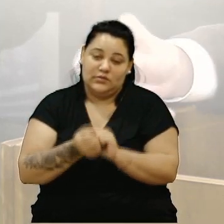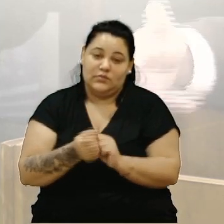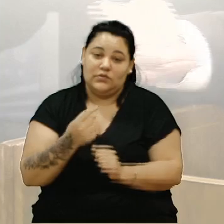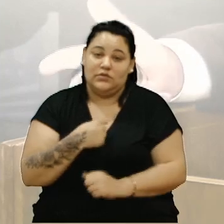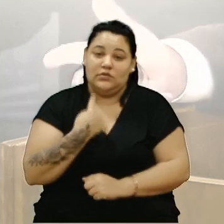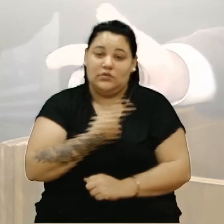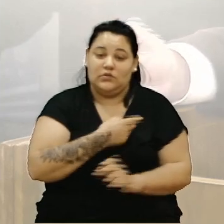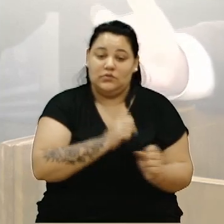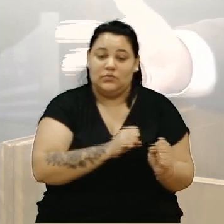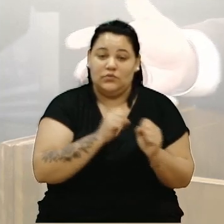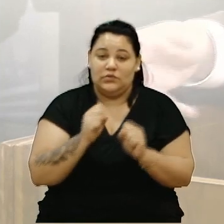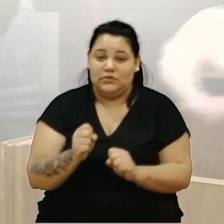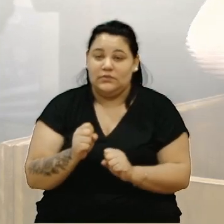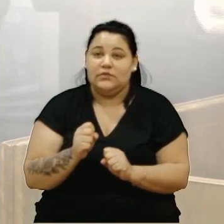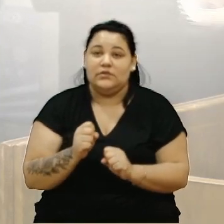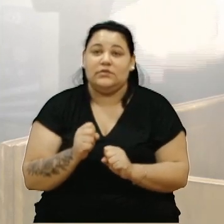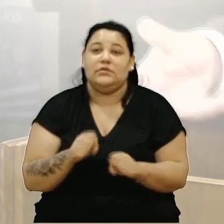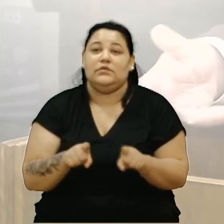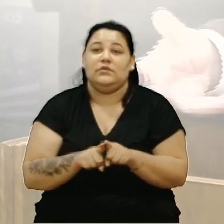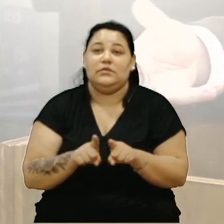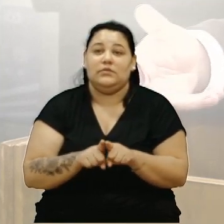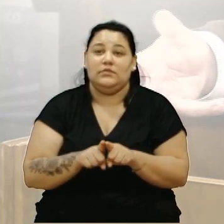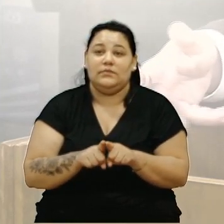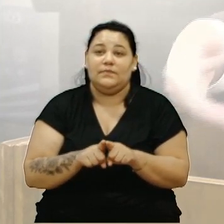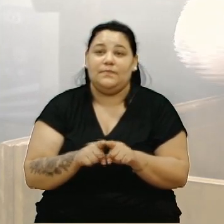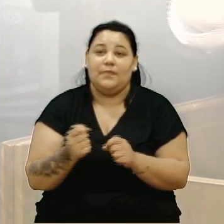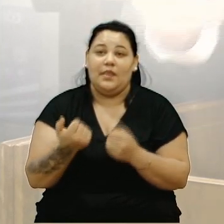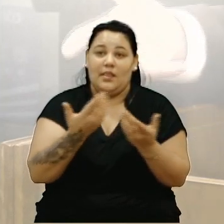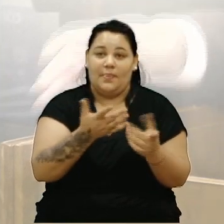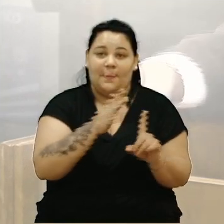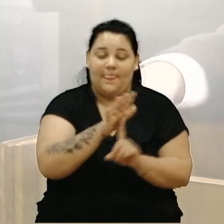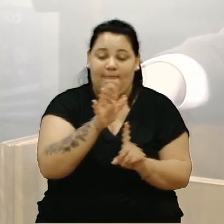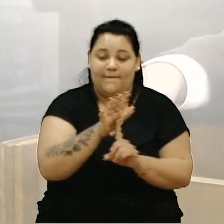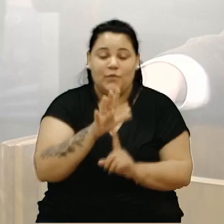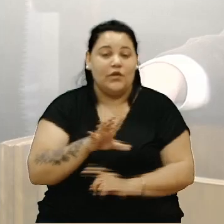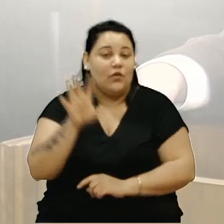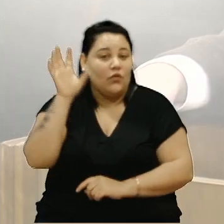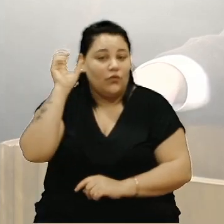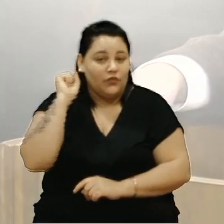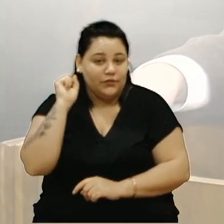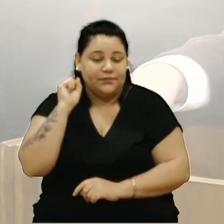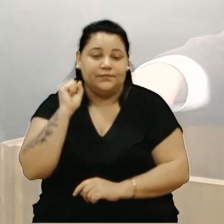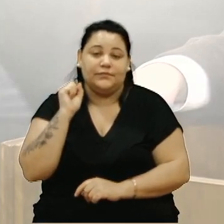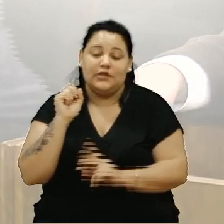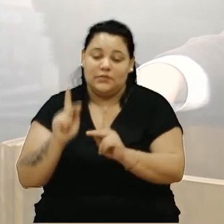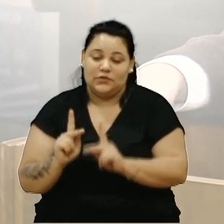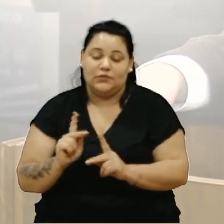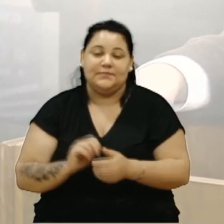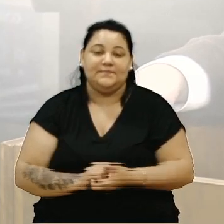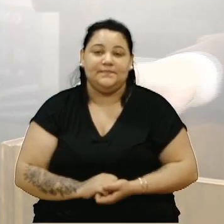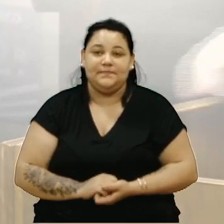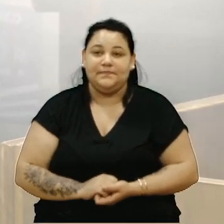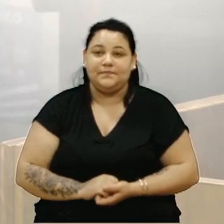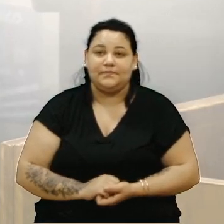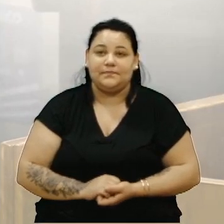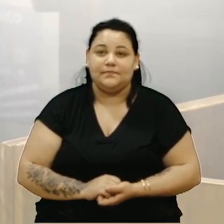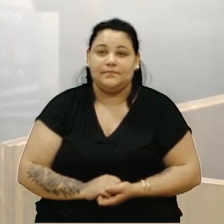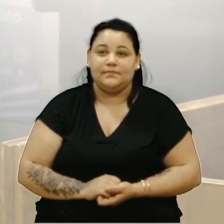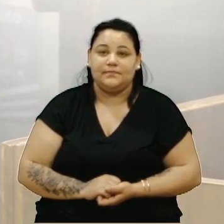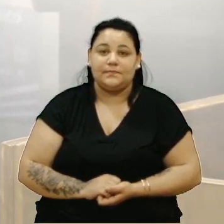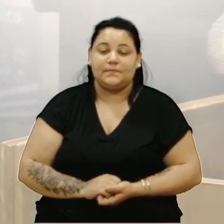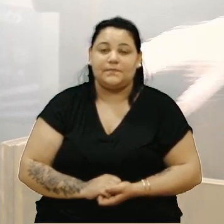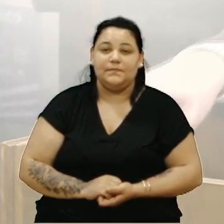possa, dali, também levar essas demandas, ouvir esta categoria. Então, para a